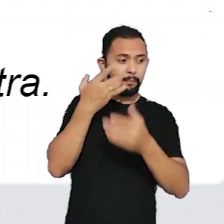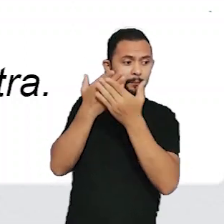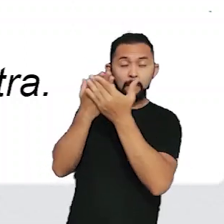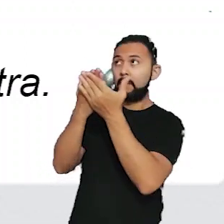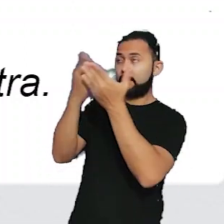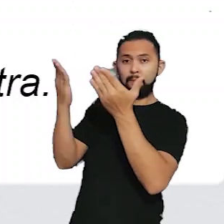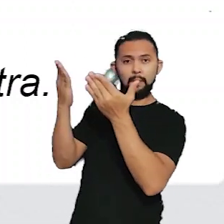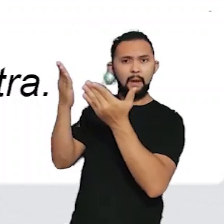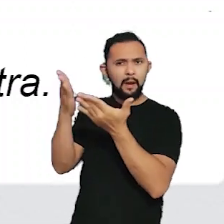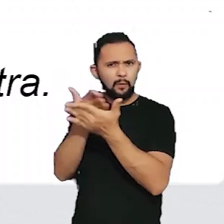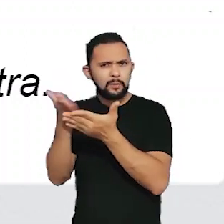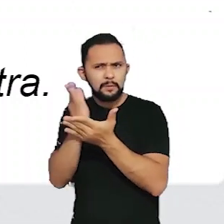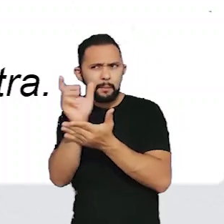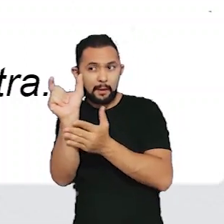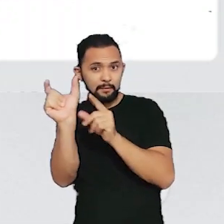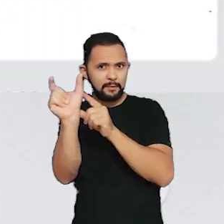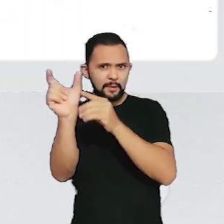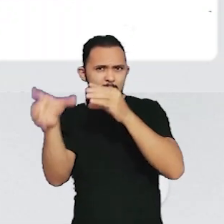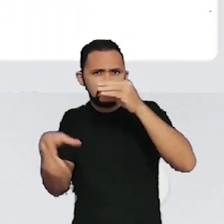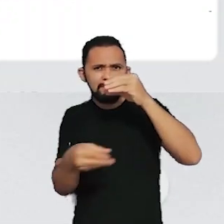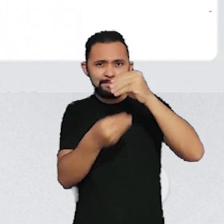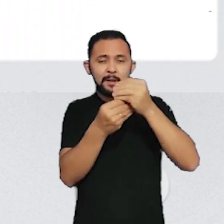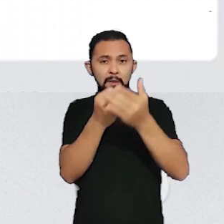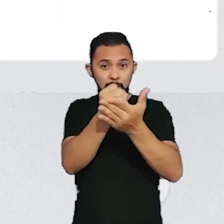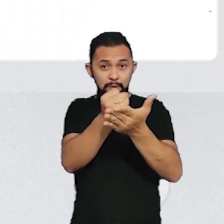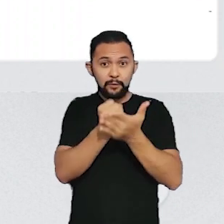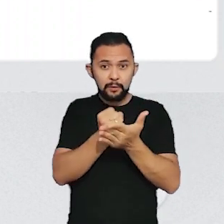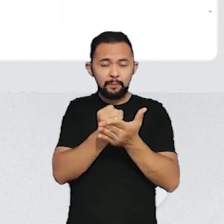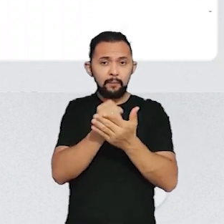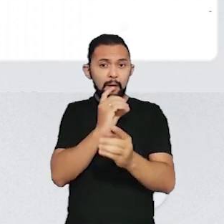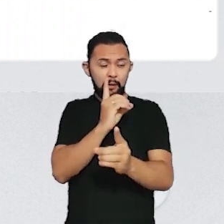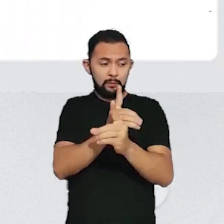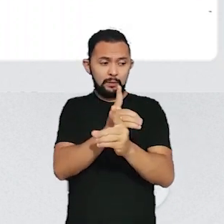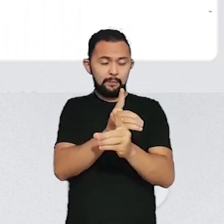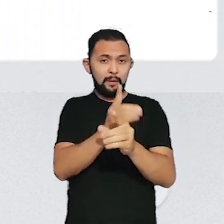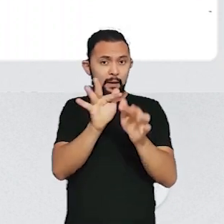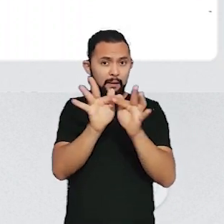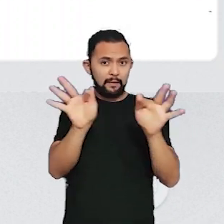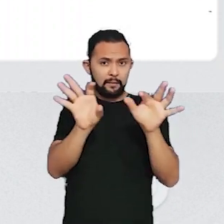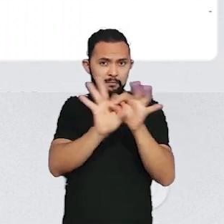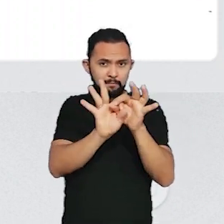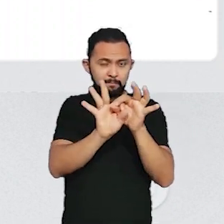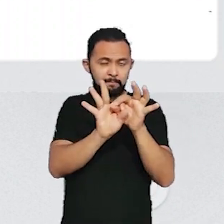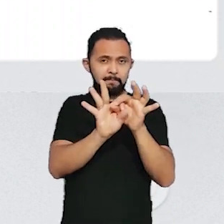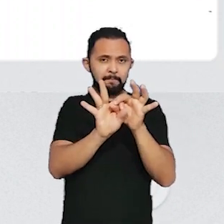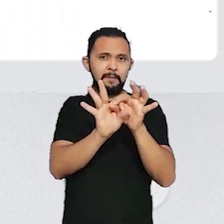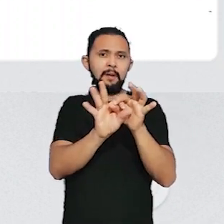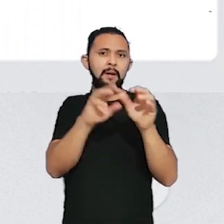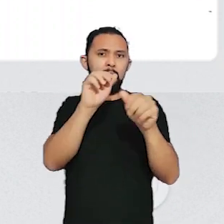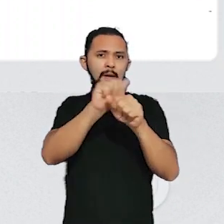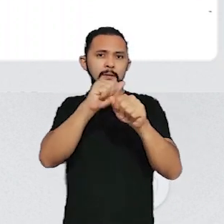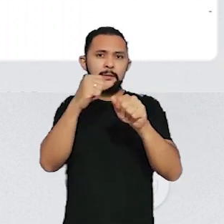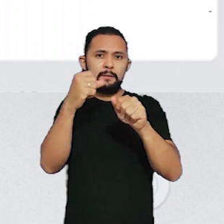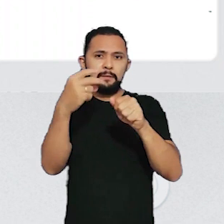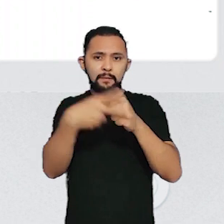vez que, como e o que, tá? Então essas conjunções, esses conectivos vão te trazer